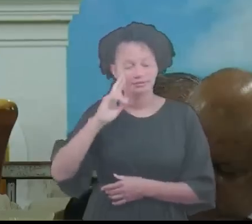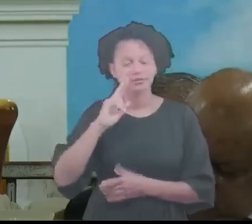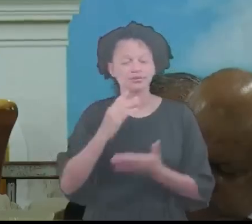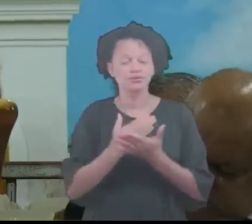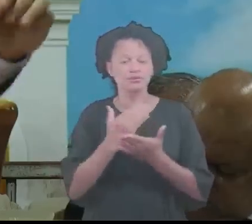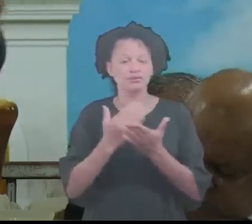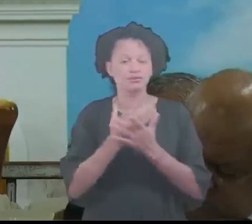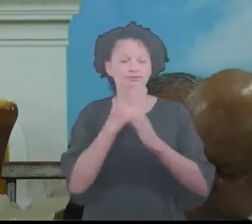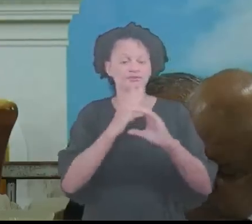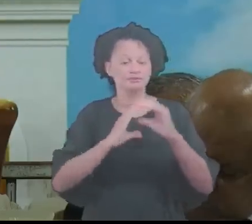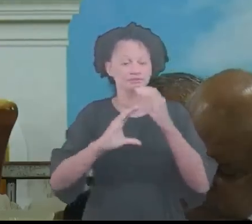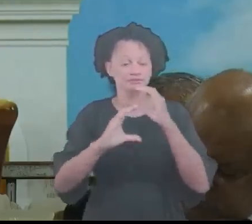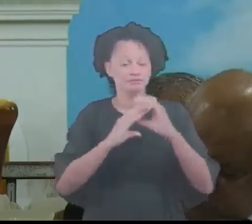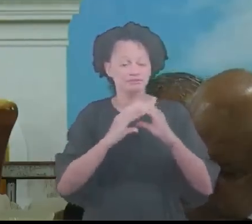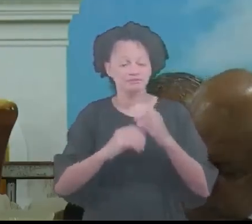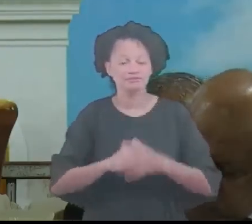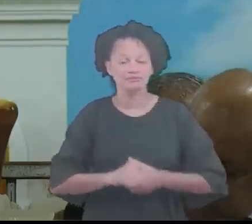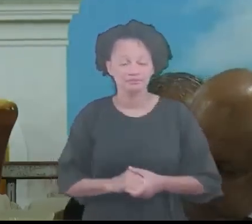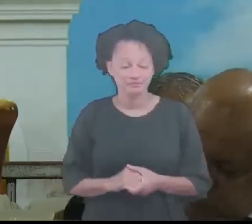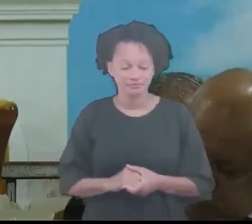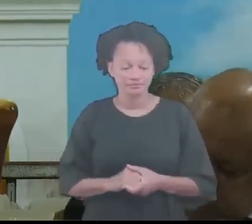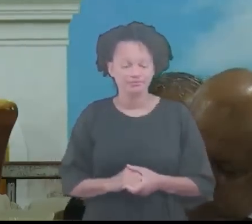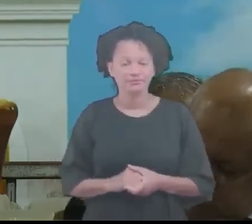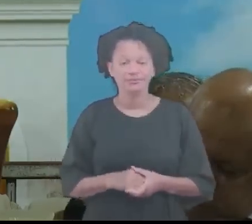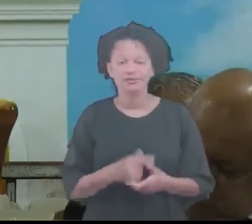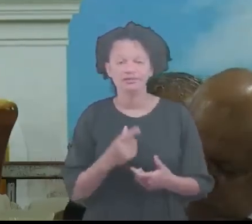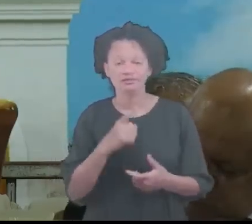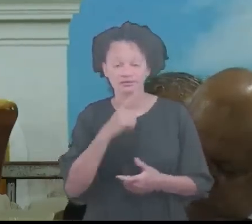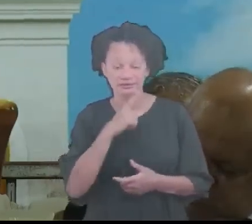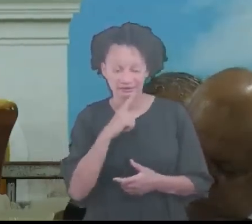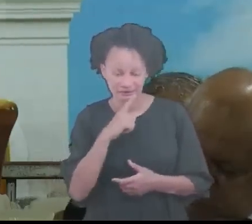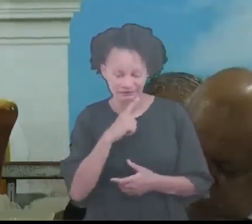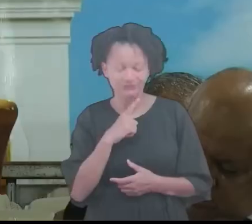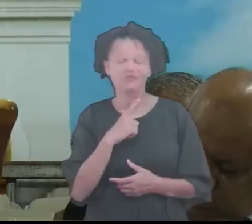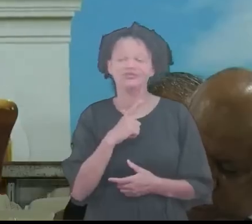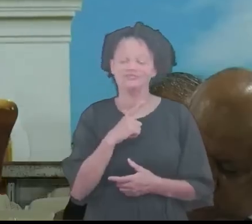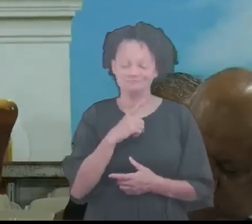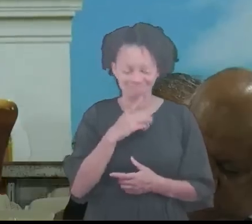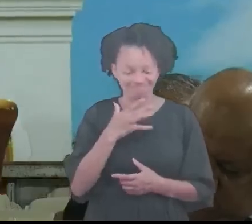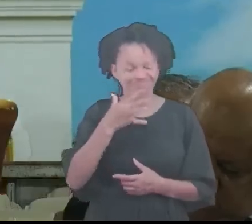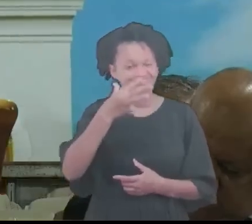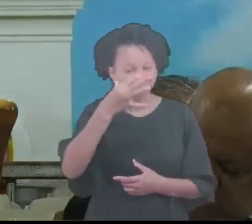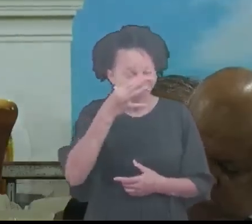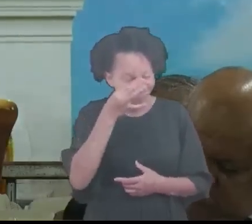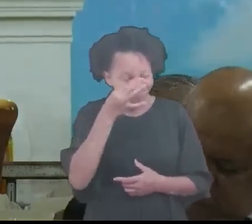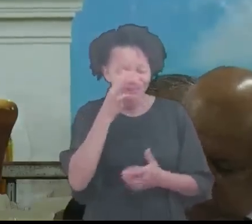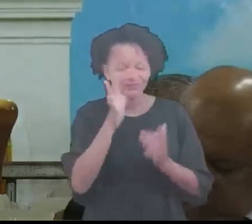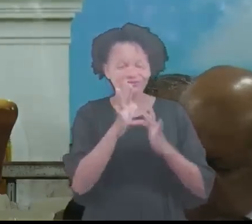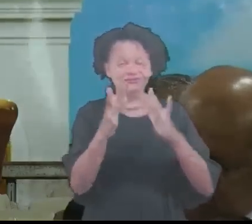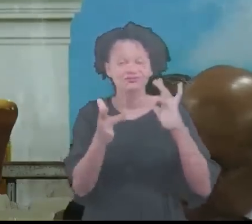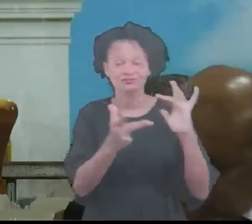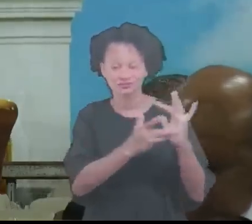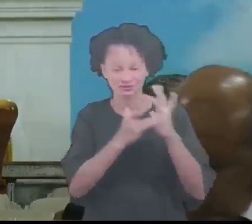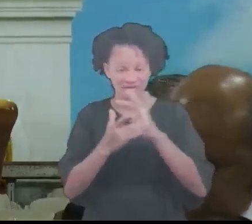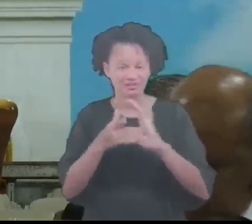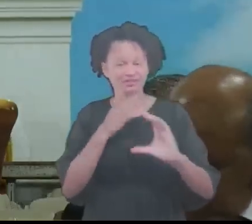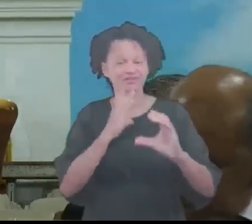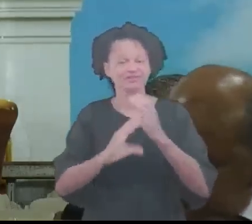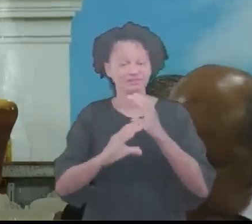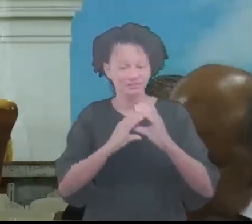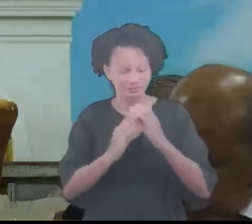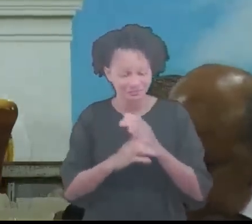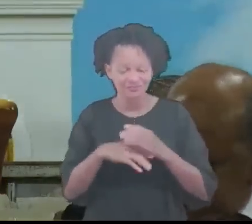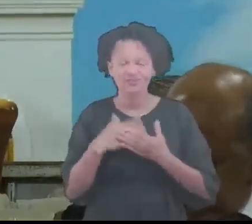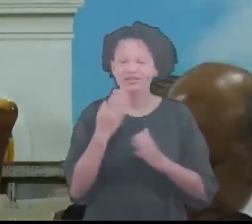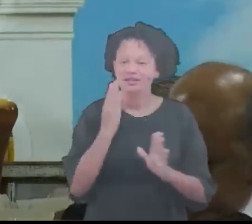Cantares. E nós encontramos Jesus em Cantares, como encontramos Jesus